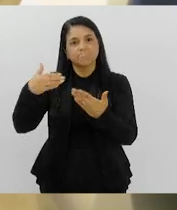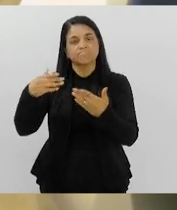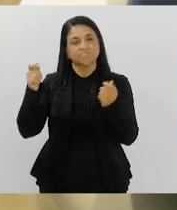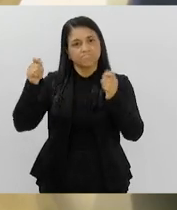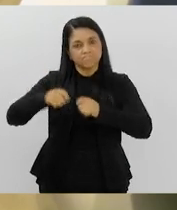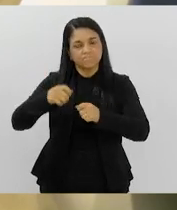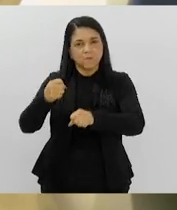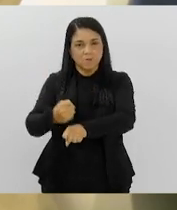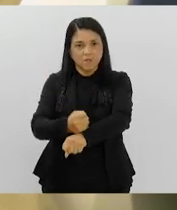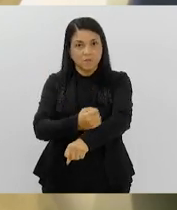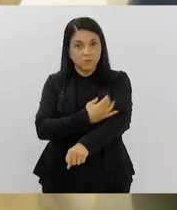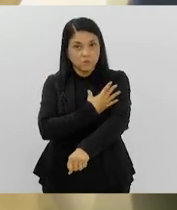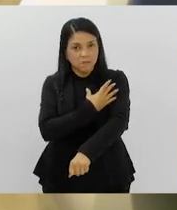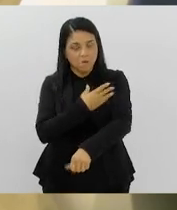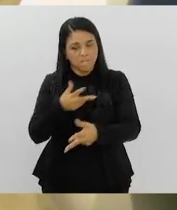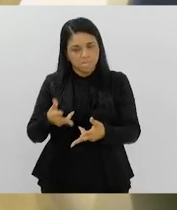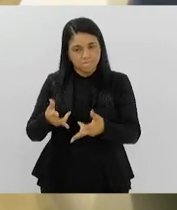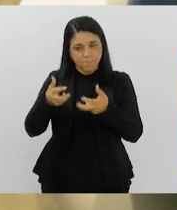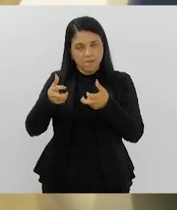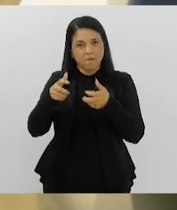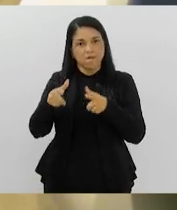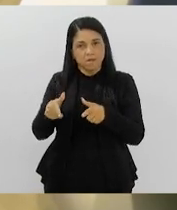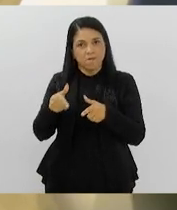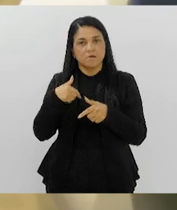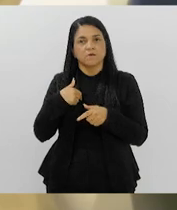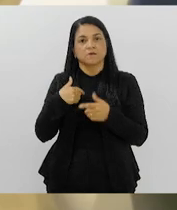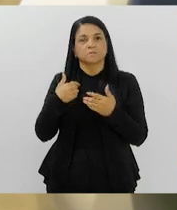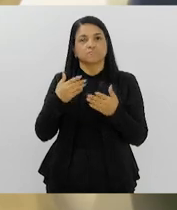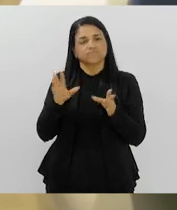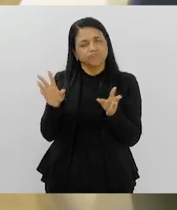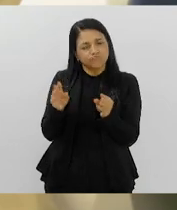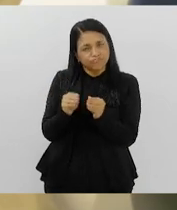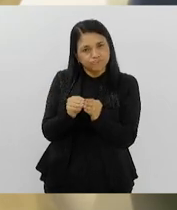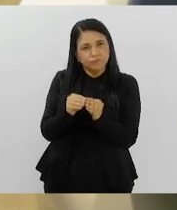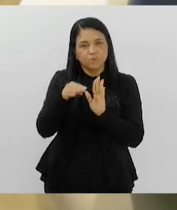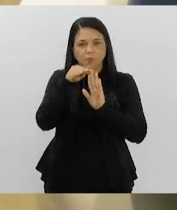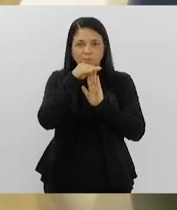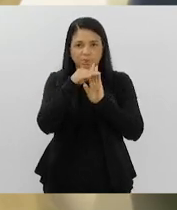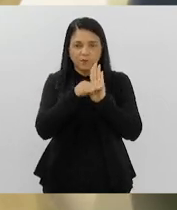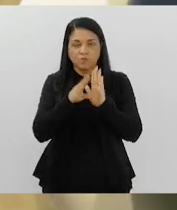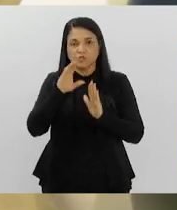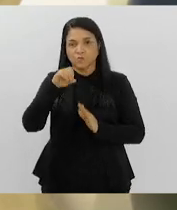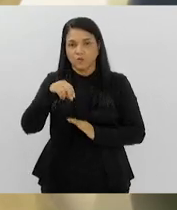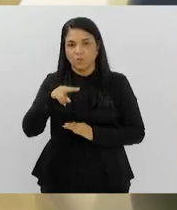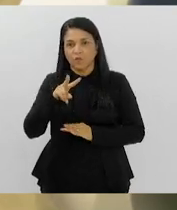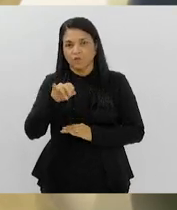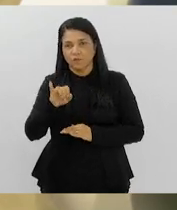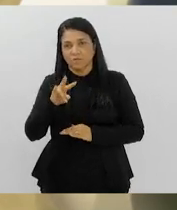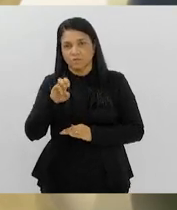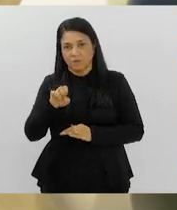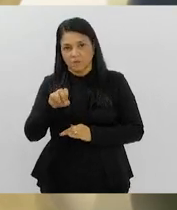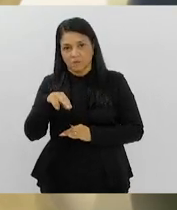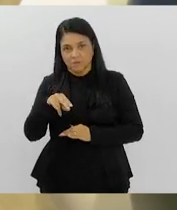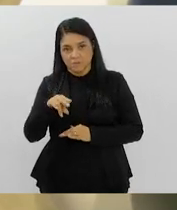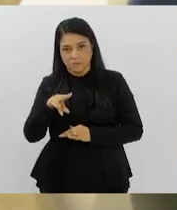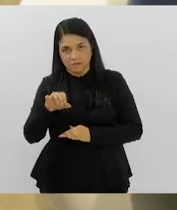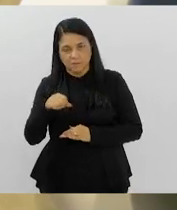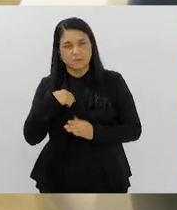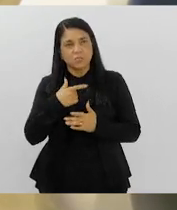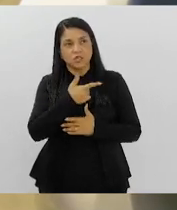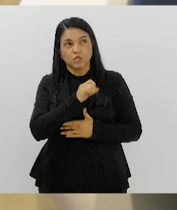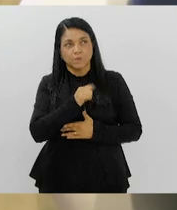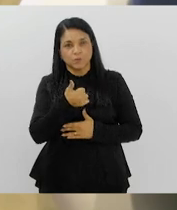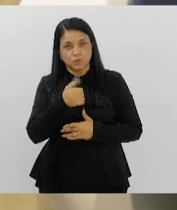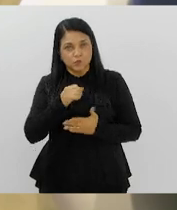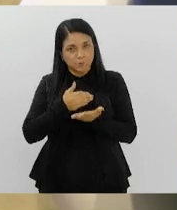por isso, só, né, fazendo uma conclusão assim, do programa de convivência que eu já falei, que ele já está aí desde